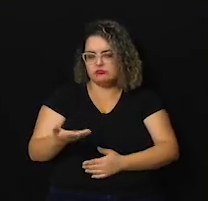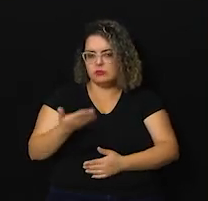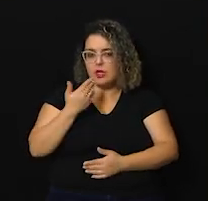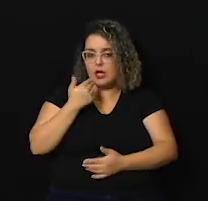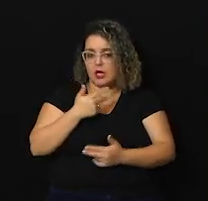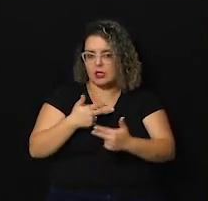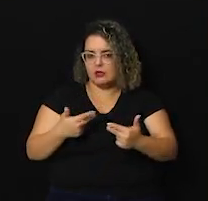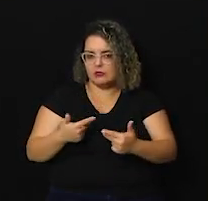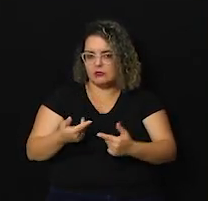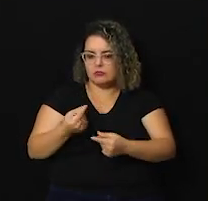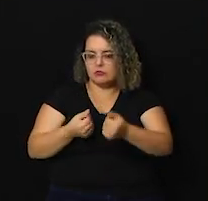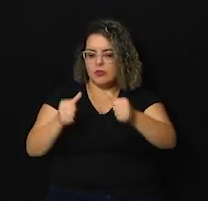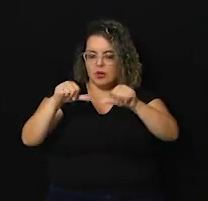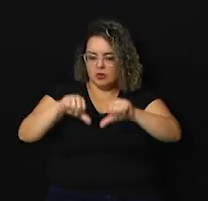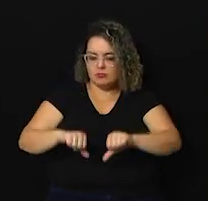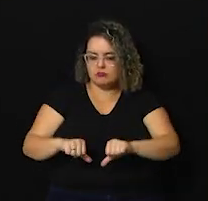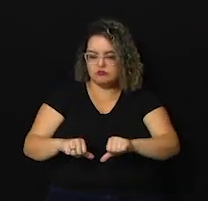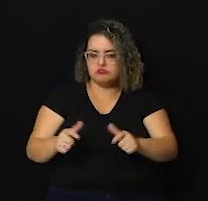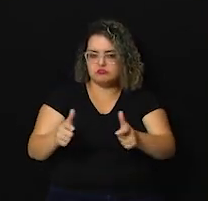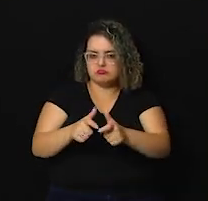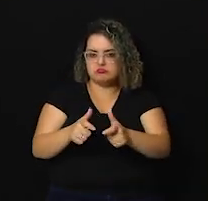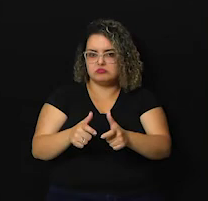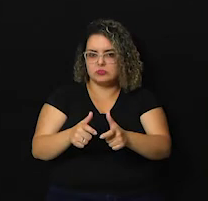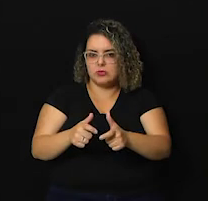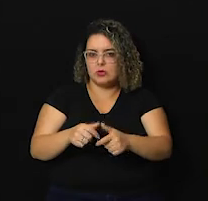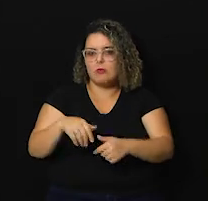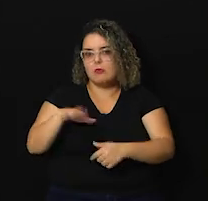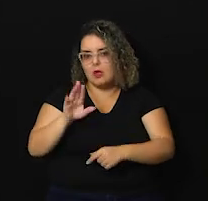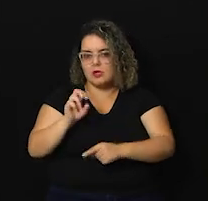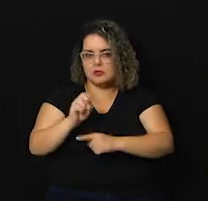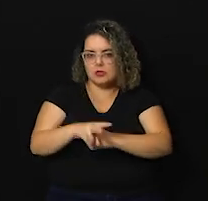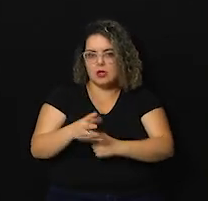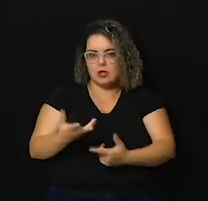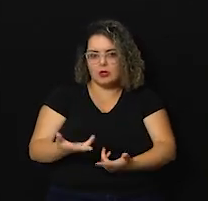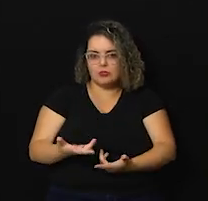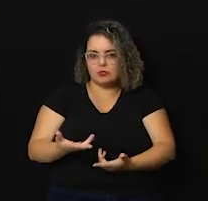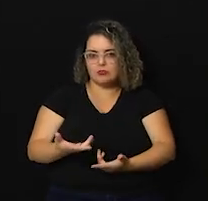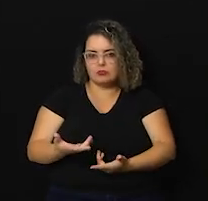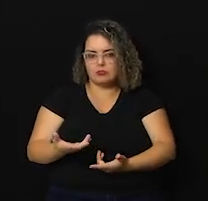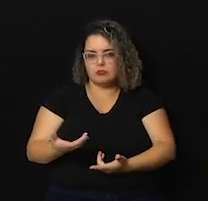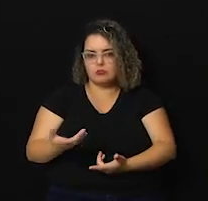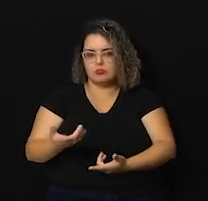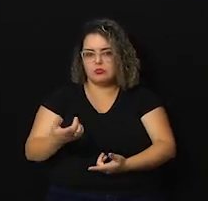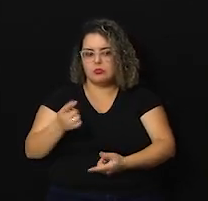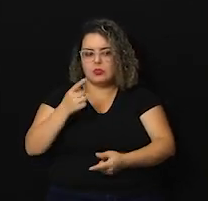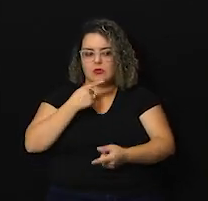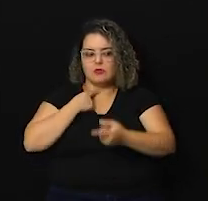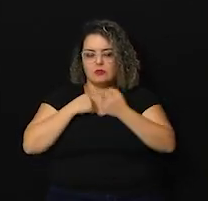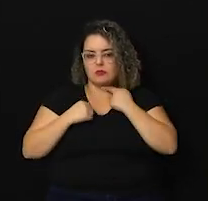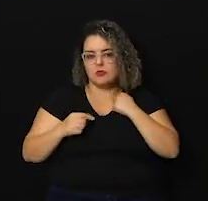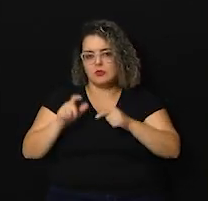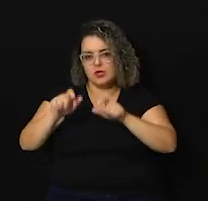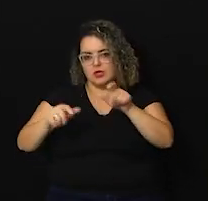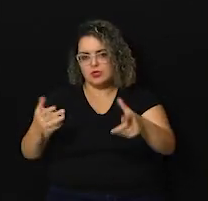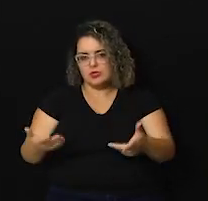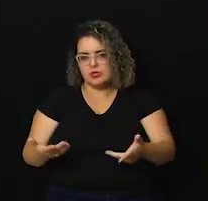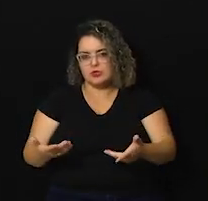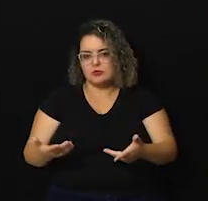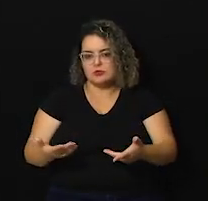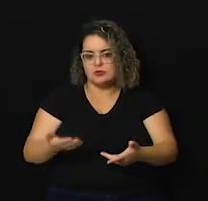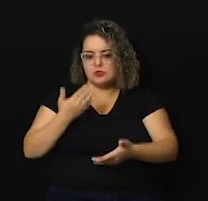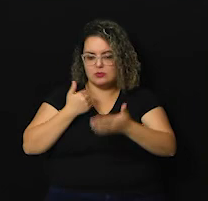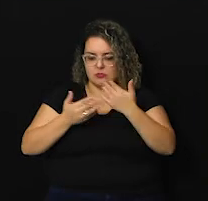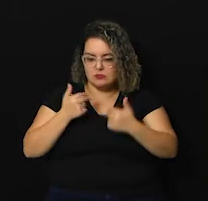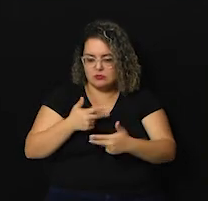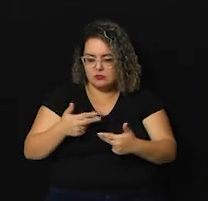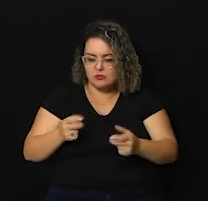alimentos de baixa qualidade com muito agrotóxico. E é isso que interessa para as pessoas que estão querendo fazer só lucro na